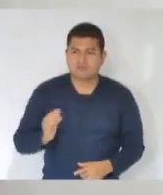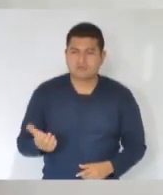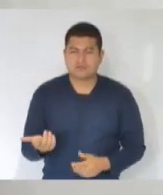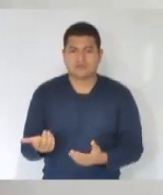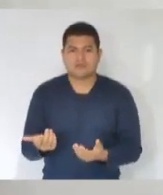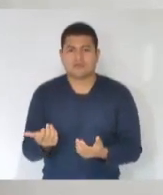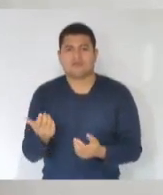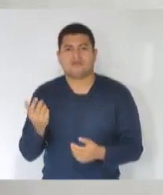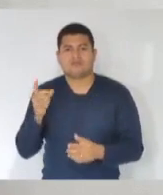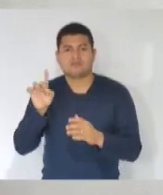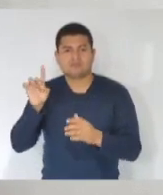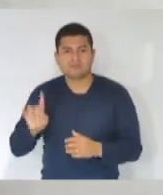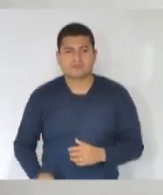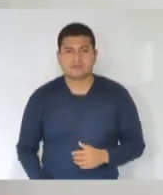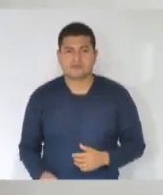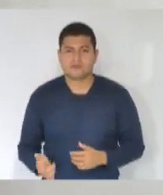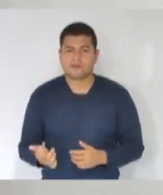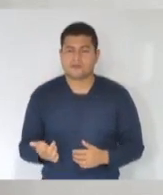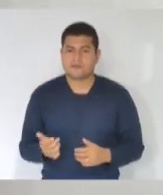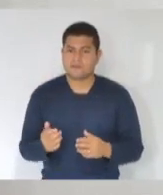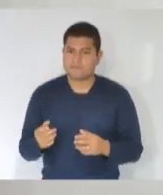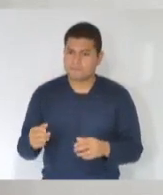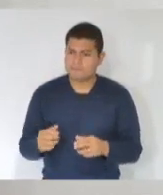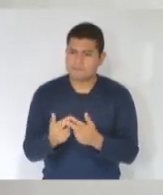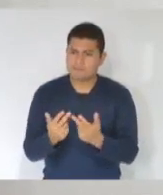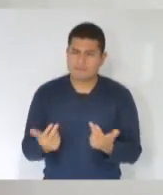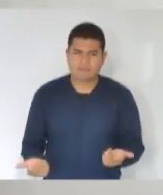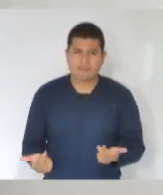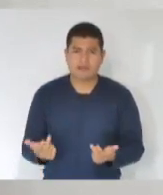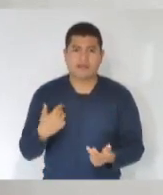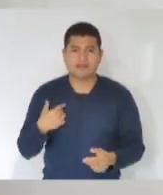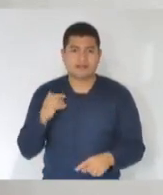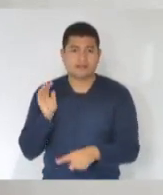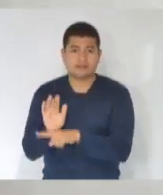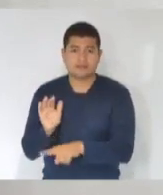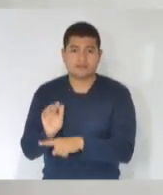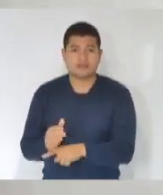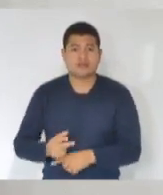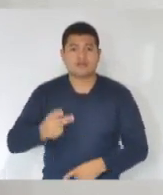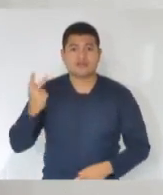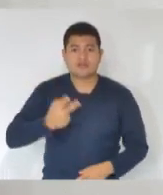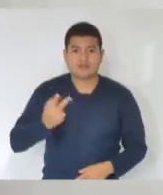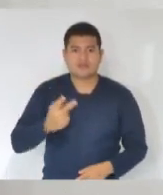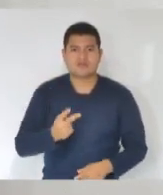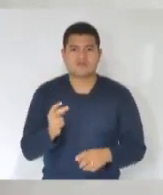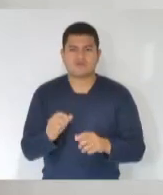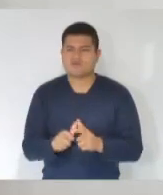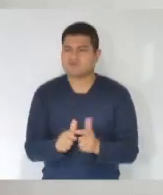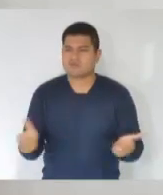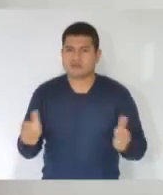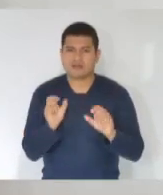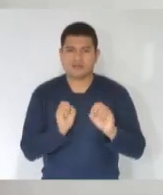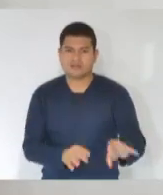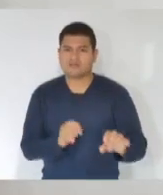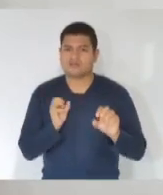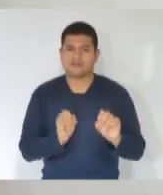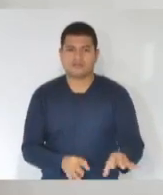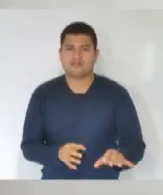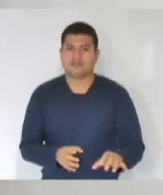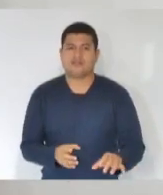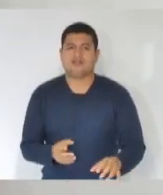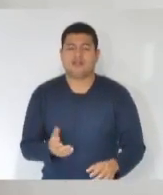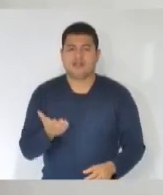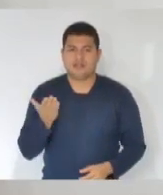todos aqueles que fazem e fizeram do colégio o segundo maior educandário de Santa Catarina,